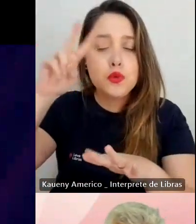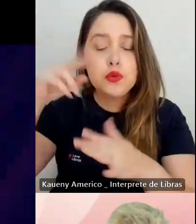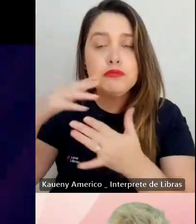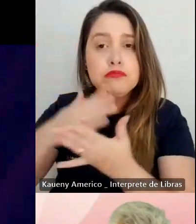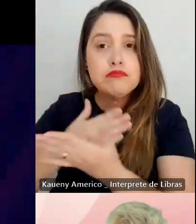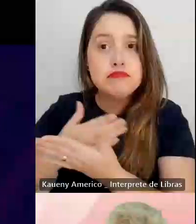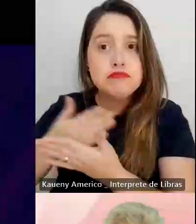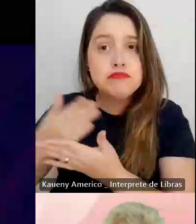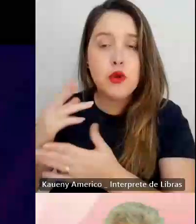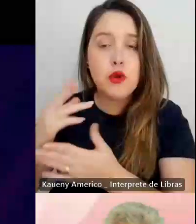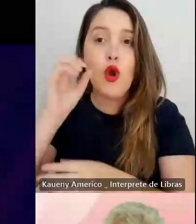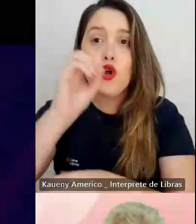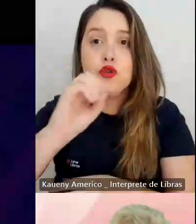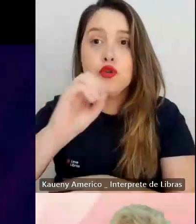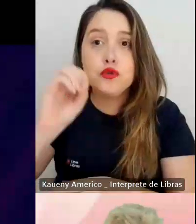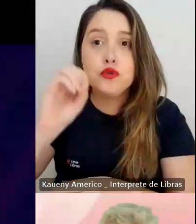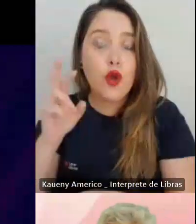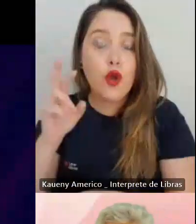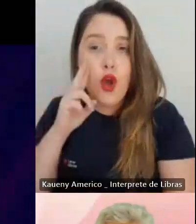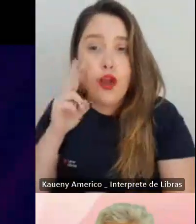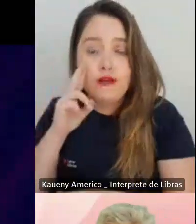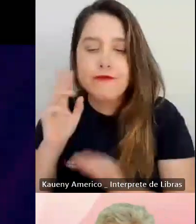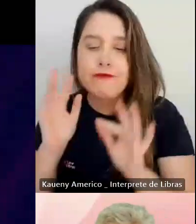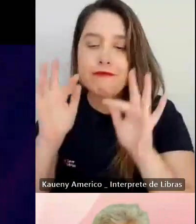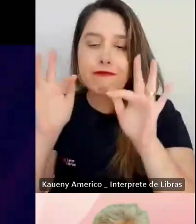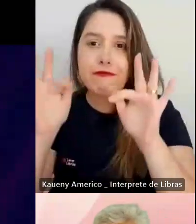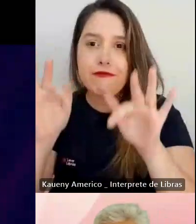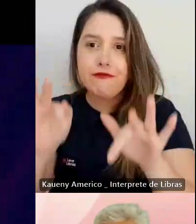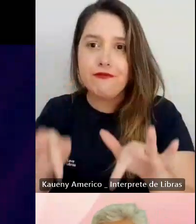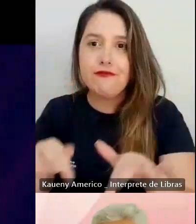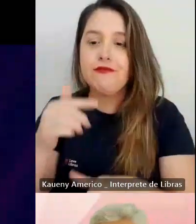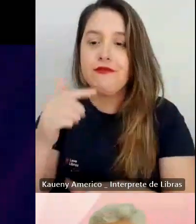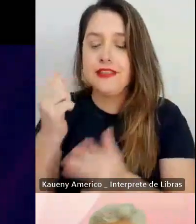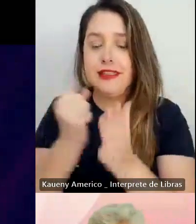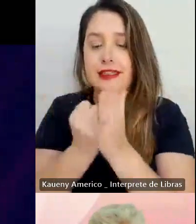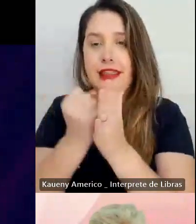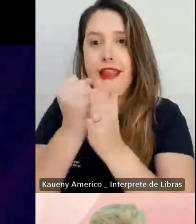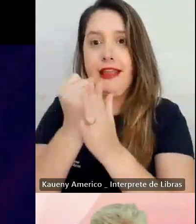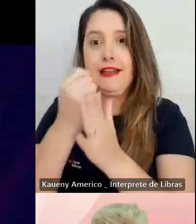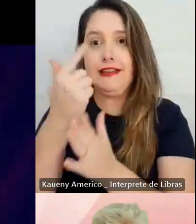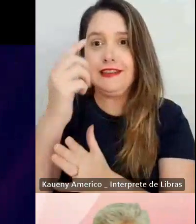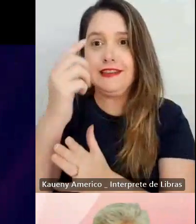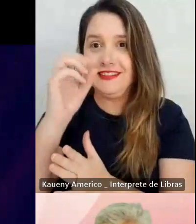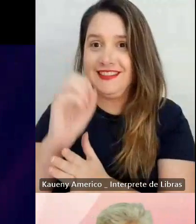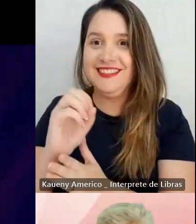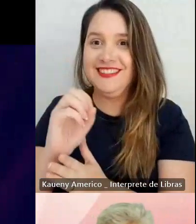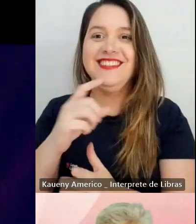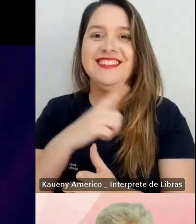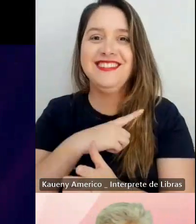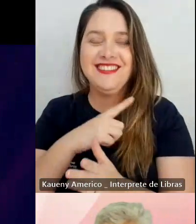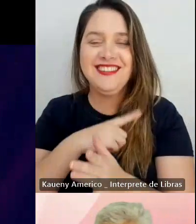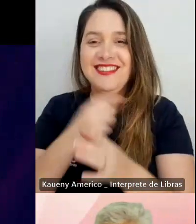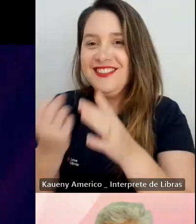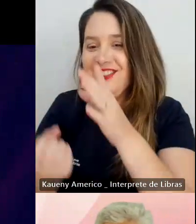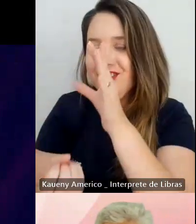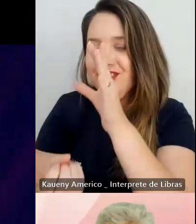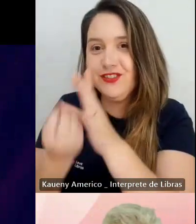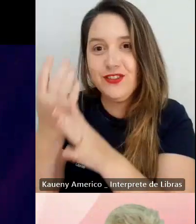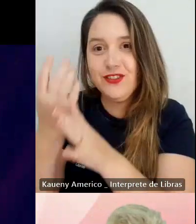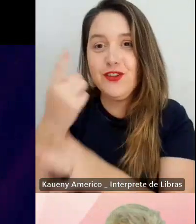Rosa foi no final da década de 70, quando Susan Kuhlman ela descobriu